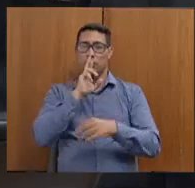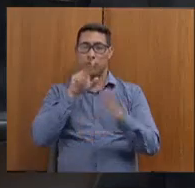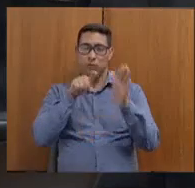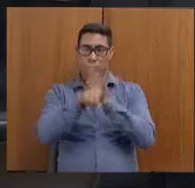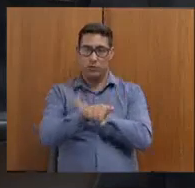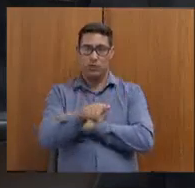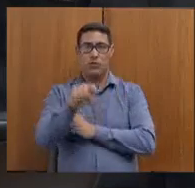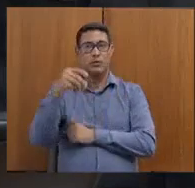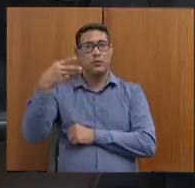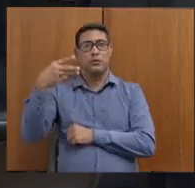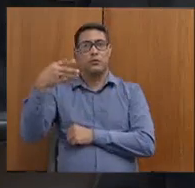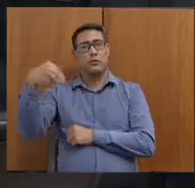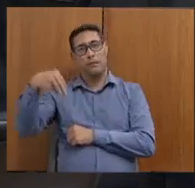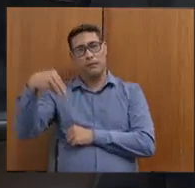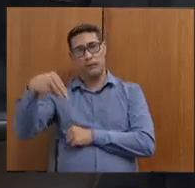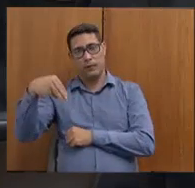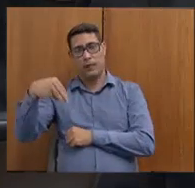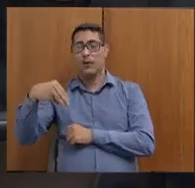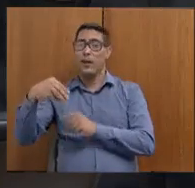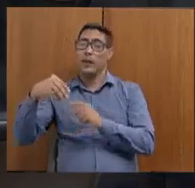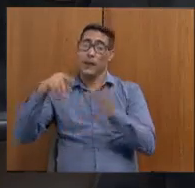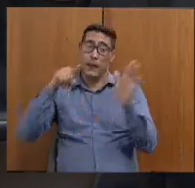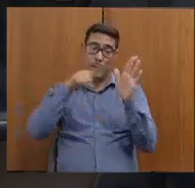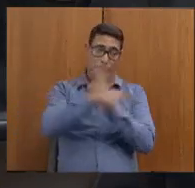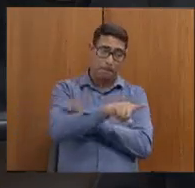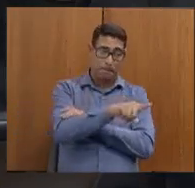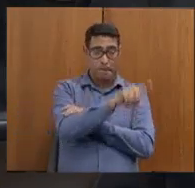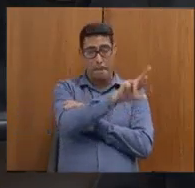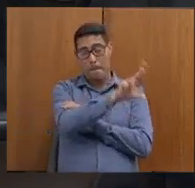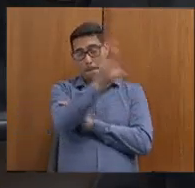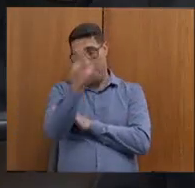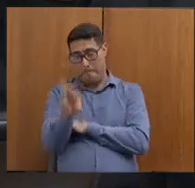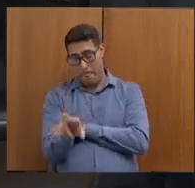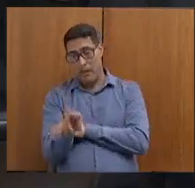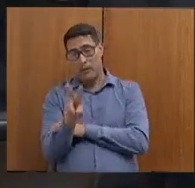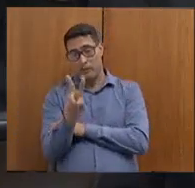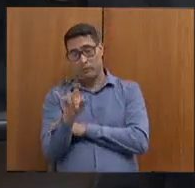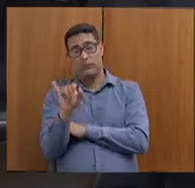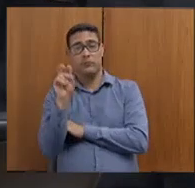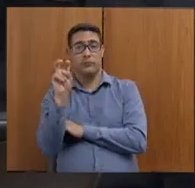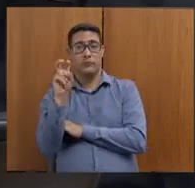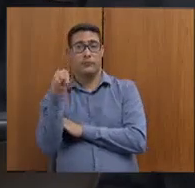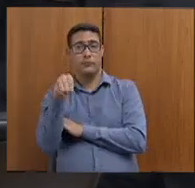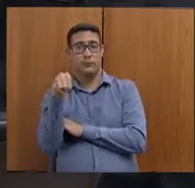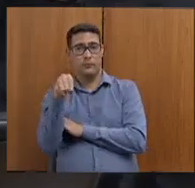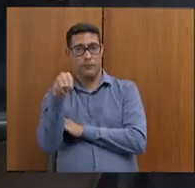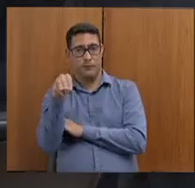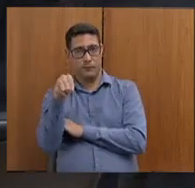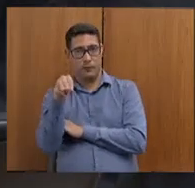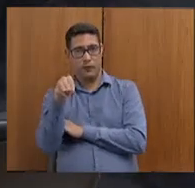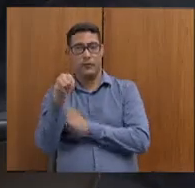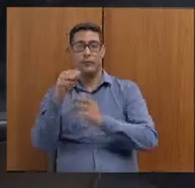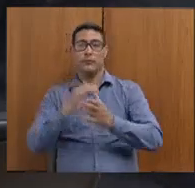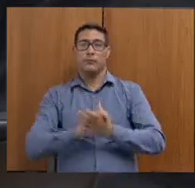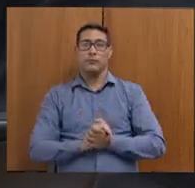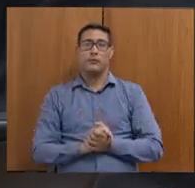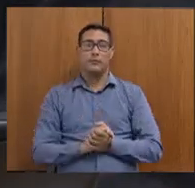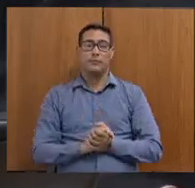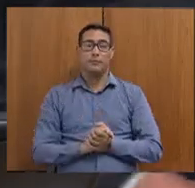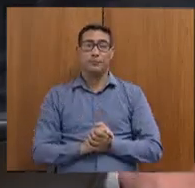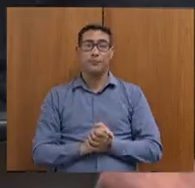minutos. Após cada interpelação, a autoridade estadual disporá de cinco minutos para respondê-la.